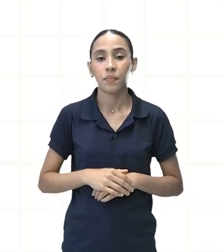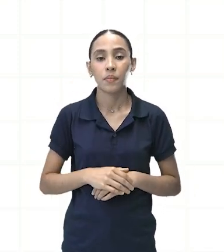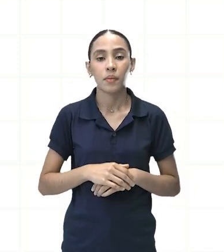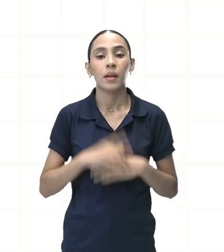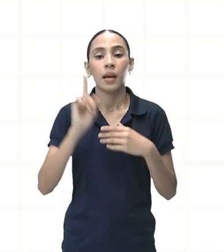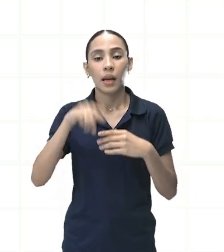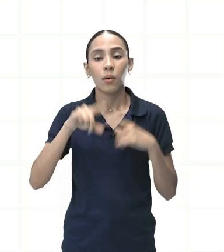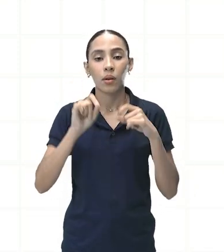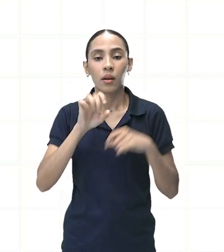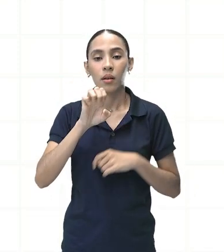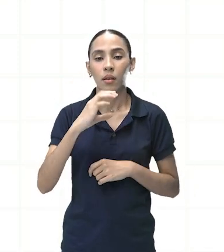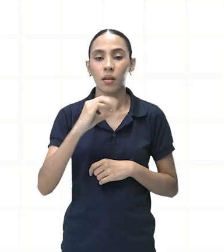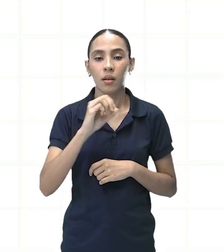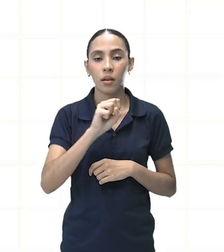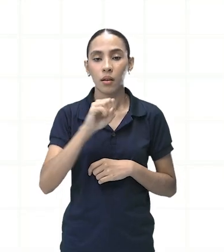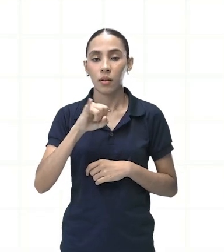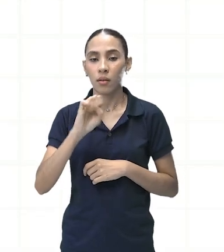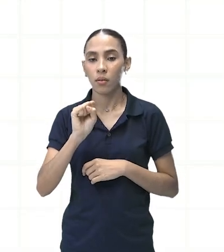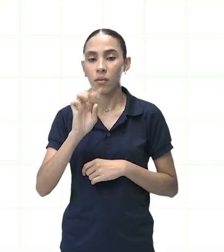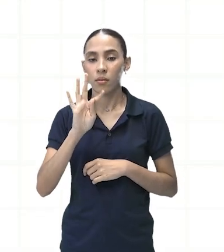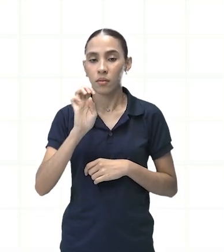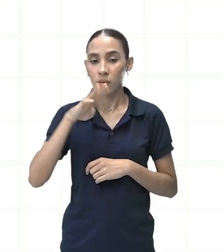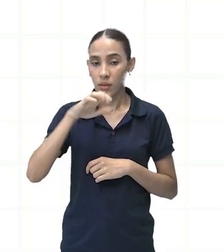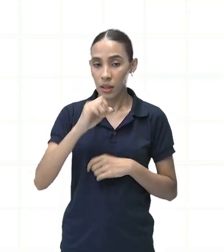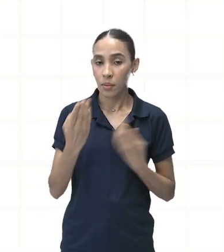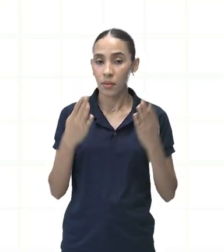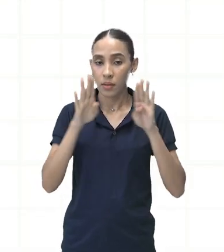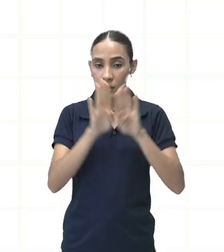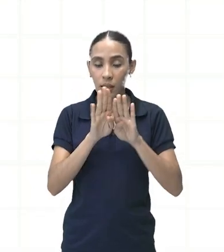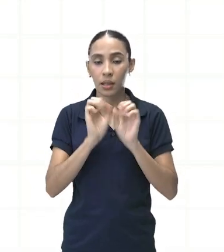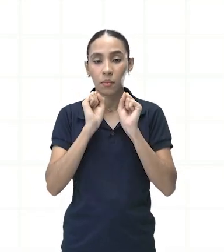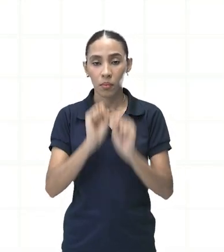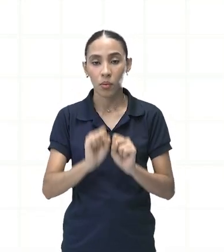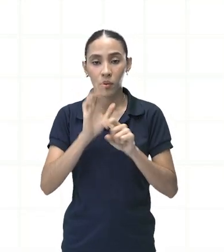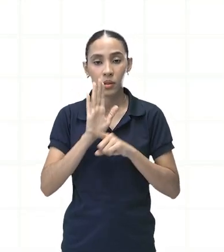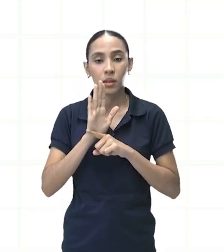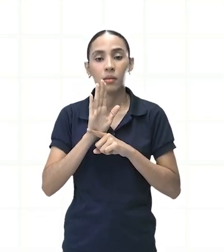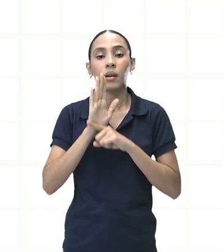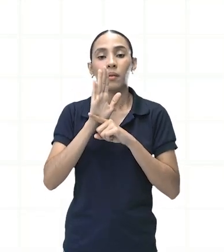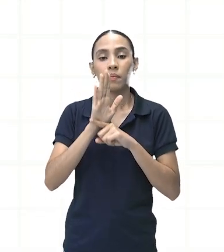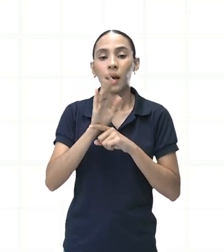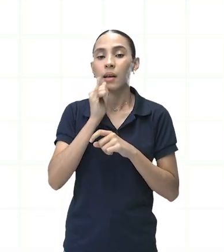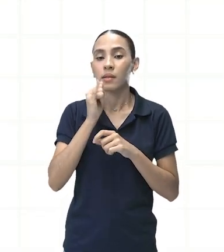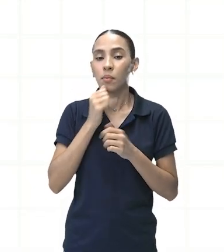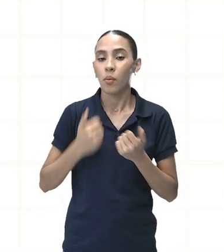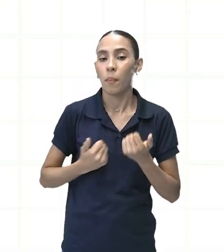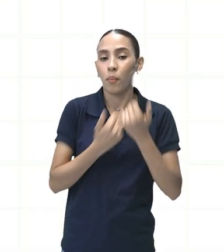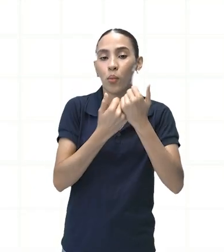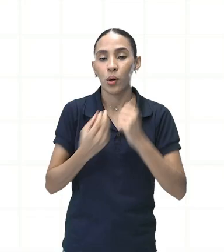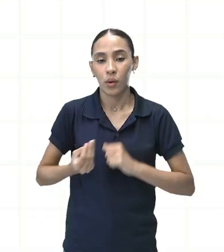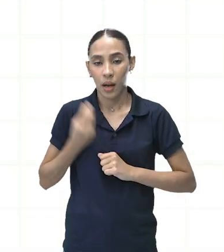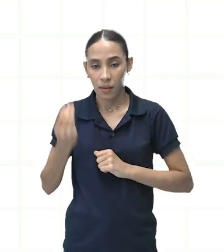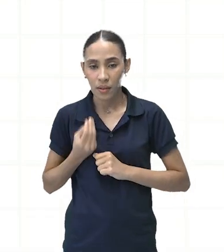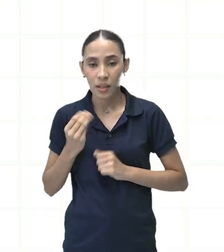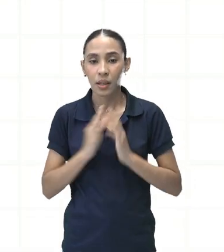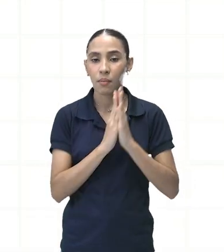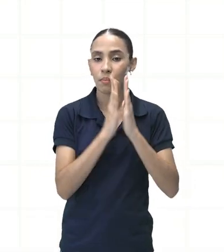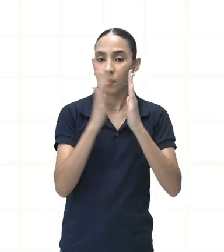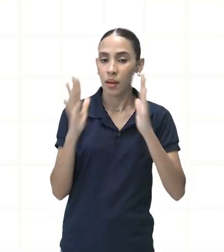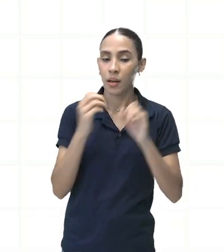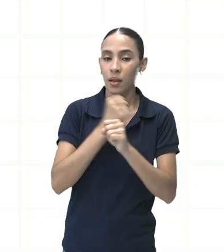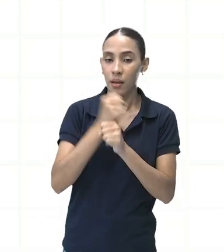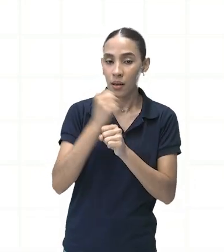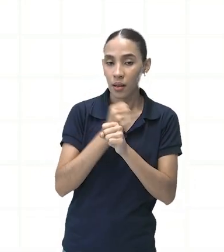um ecossistema fechado que possa sustentar a vida por longos